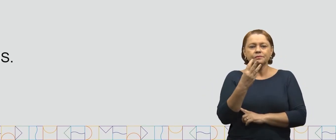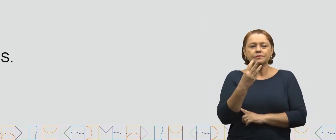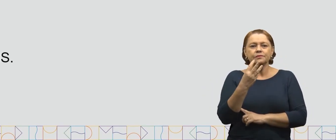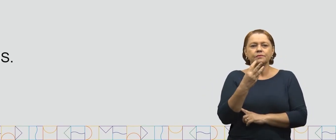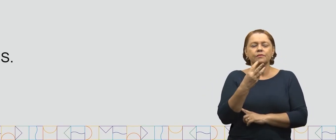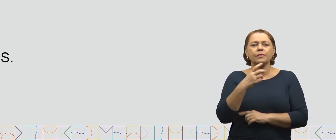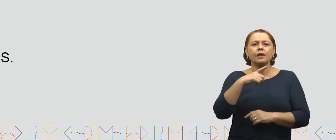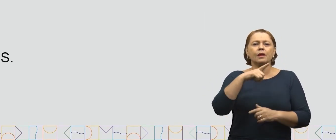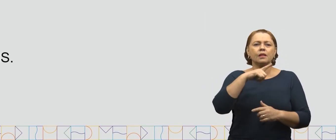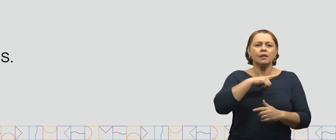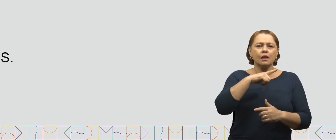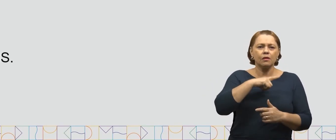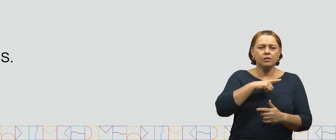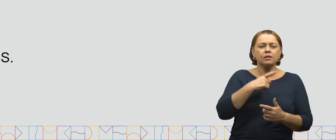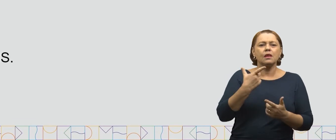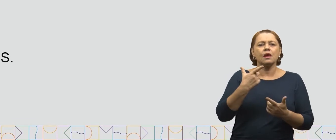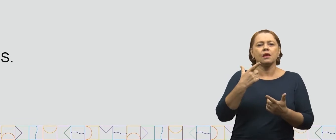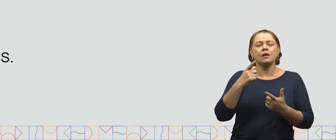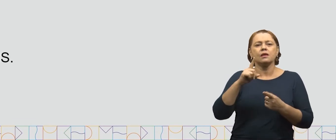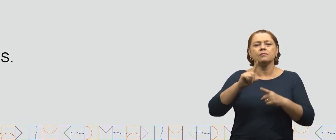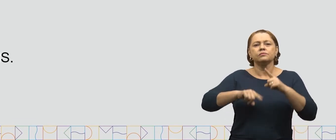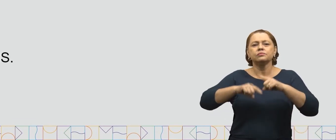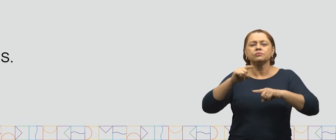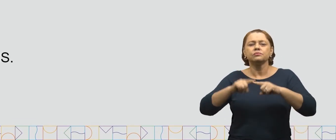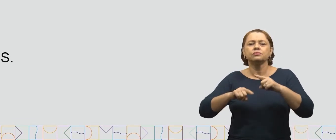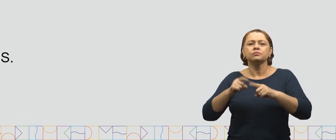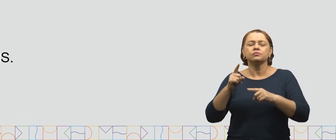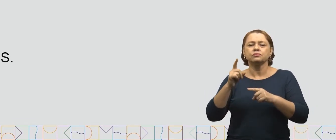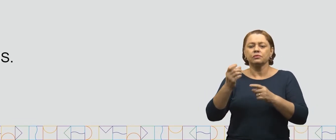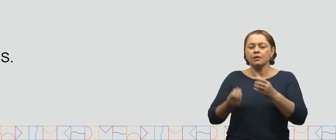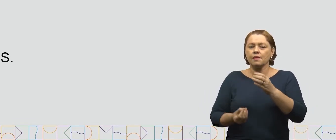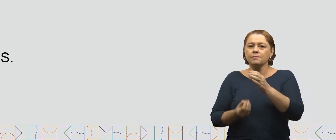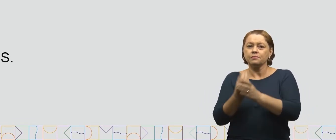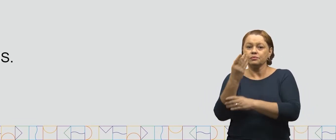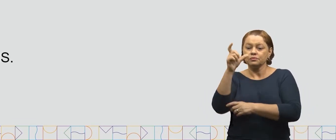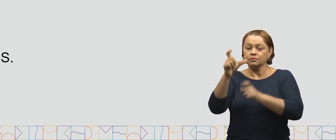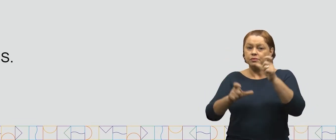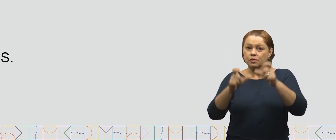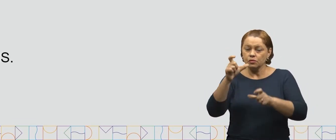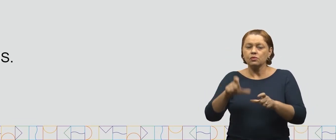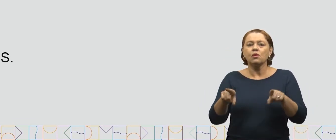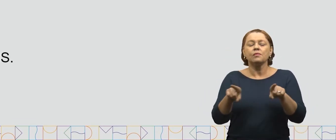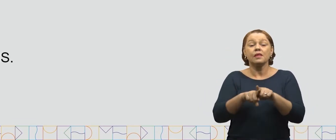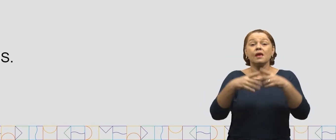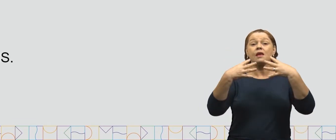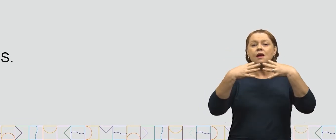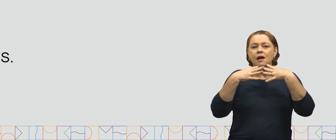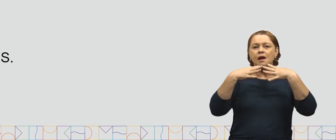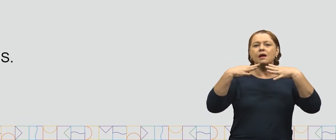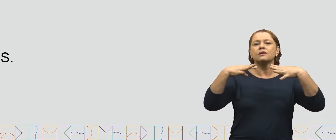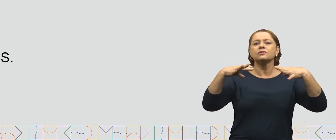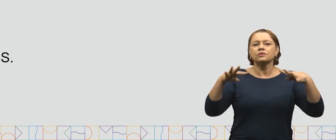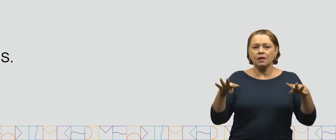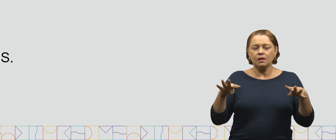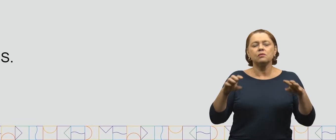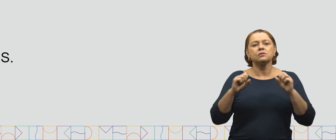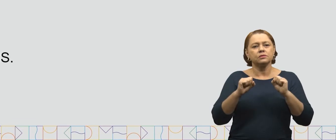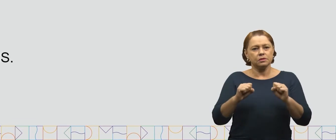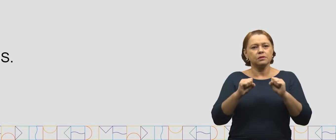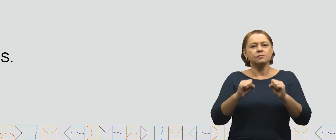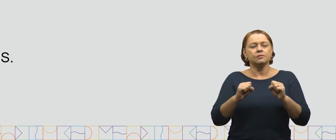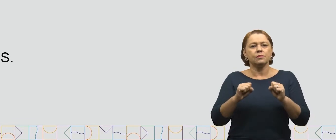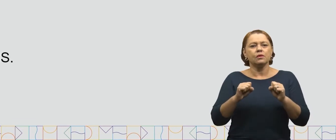fontes artificiais produzidas pela atividade humana, existem também fontes naturais, que também podem